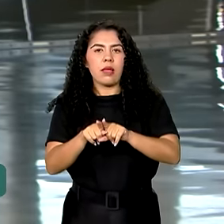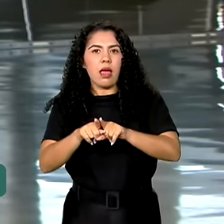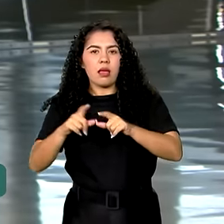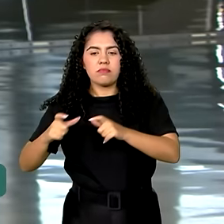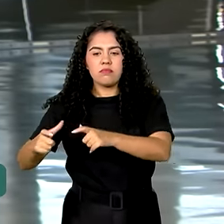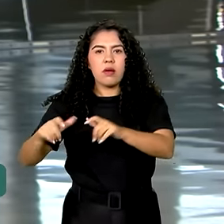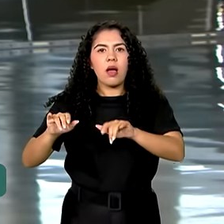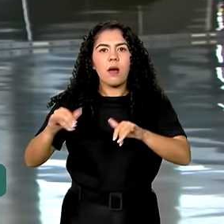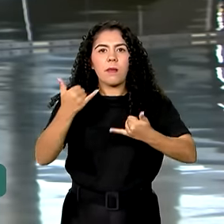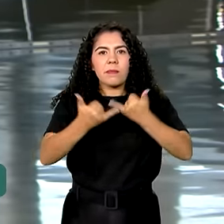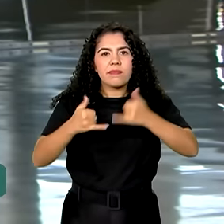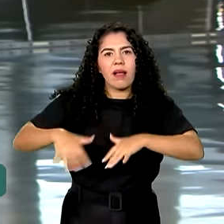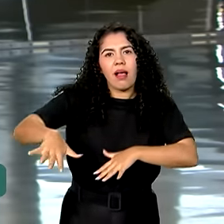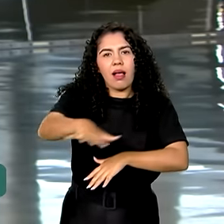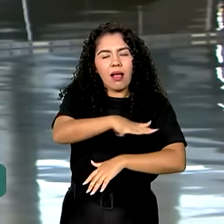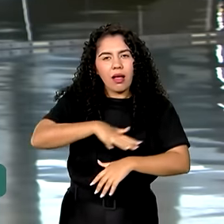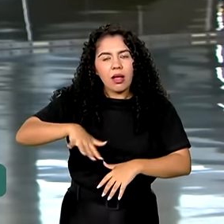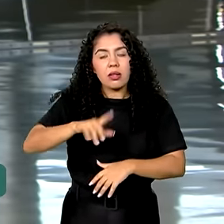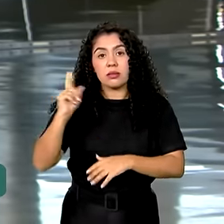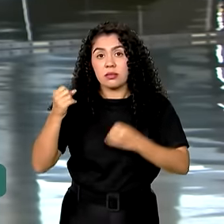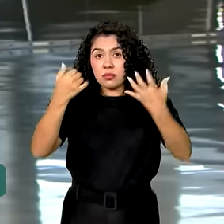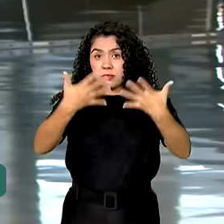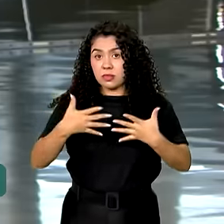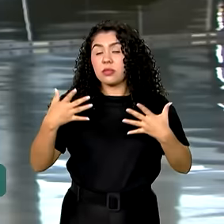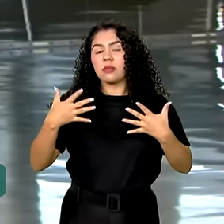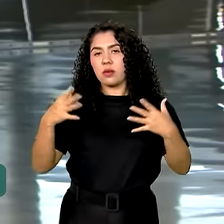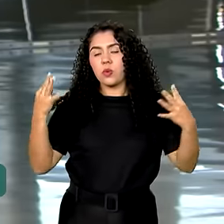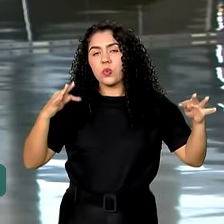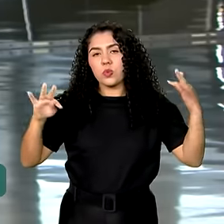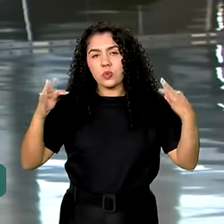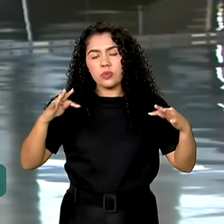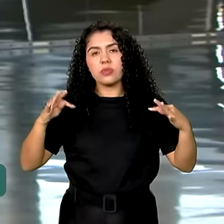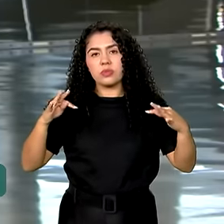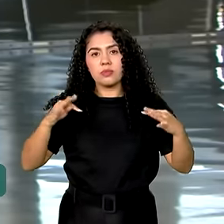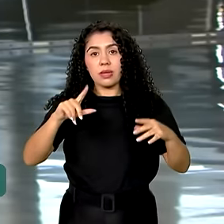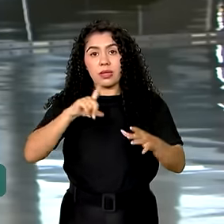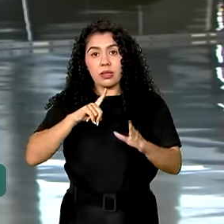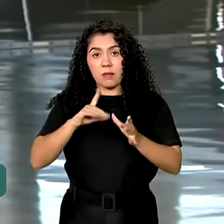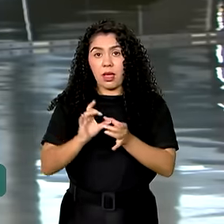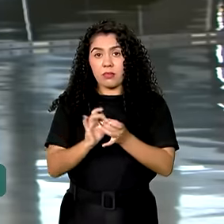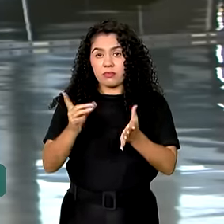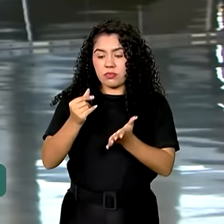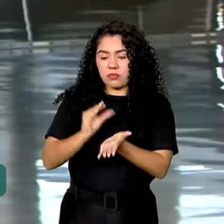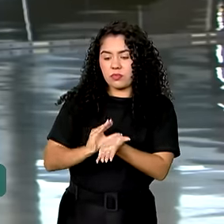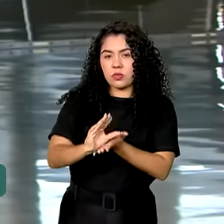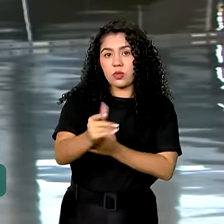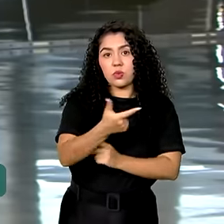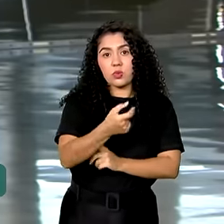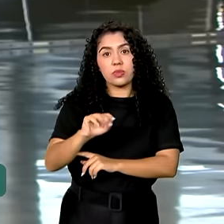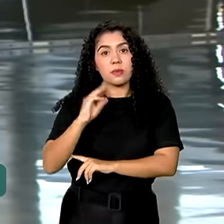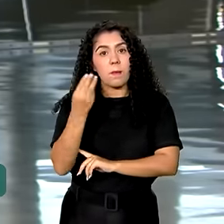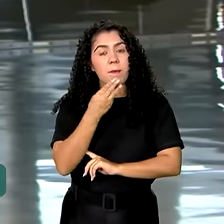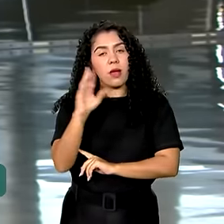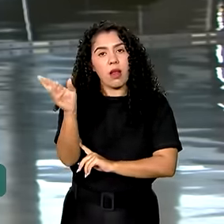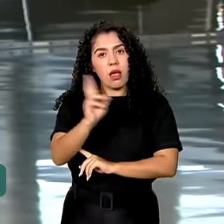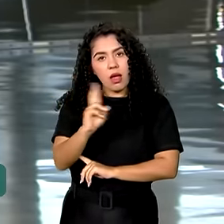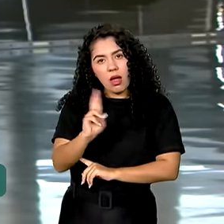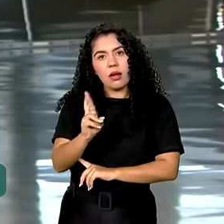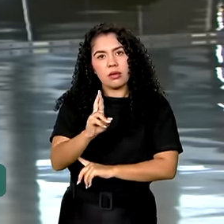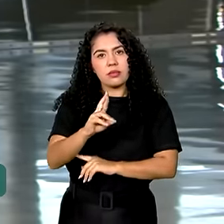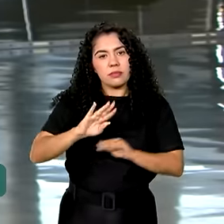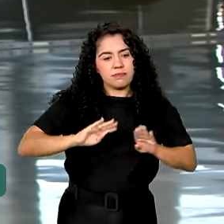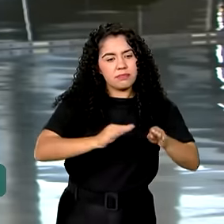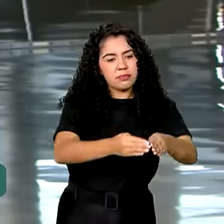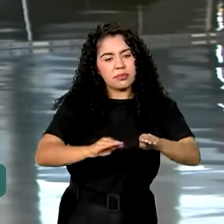temáticos. Além disso, o Ministério do Turismo também disponibilizou 200 milhões de reais para financiamentos